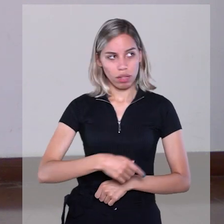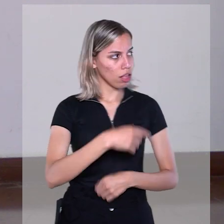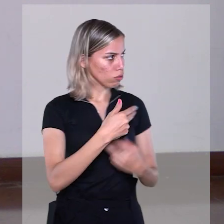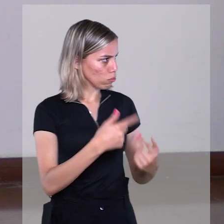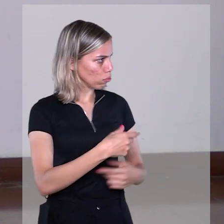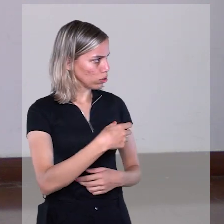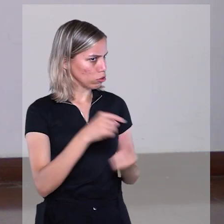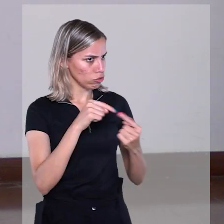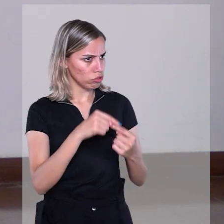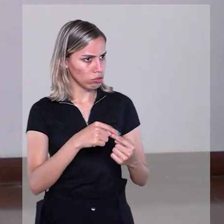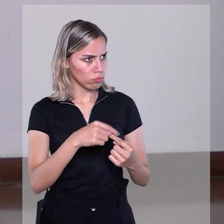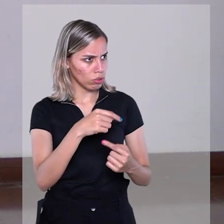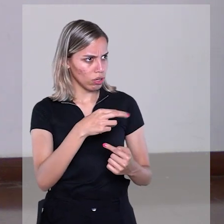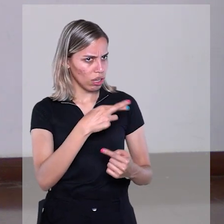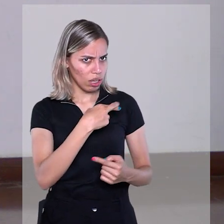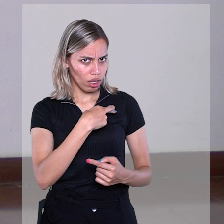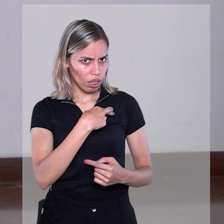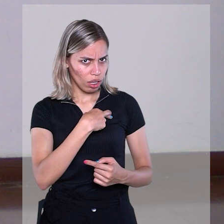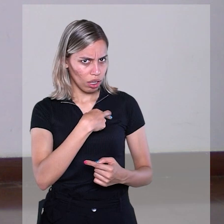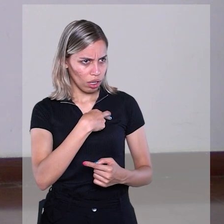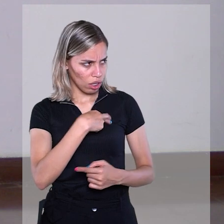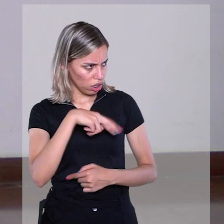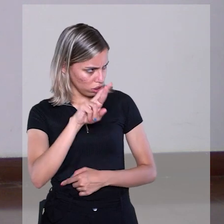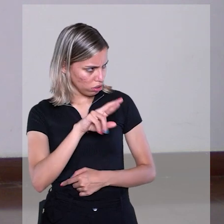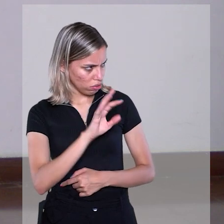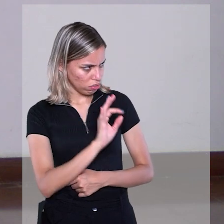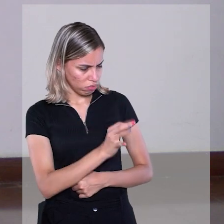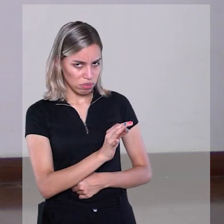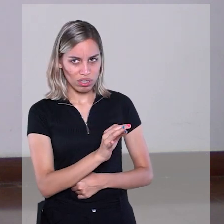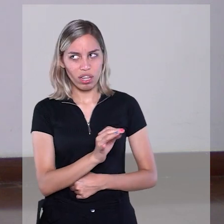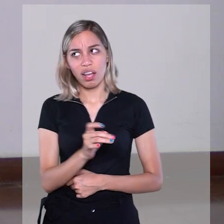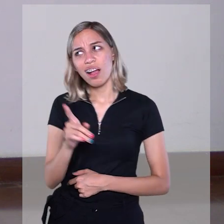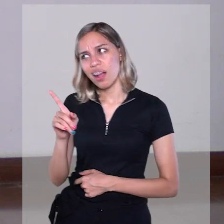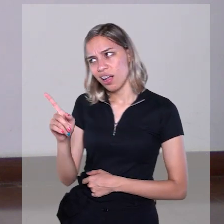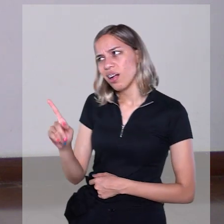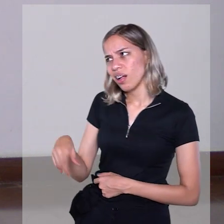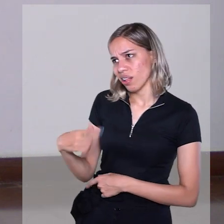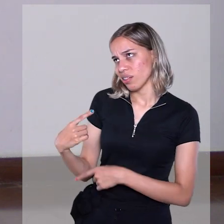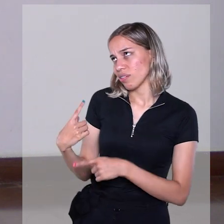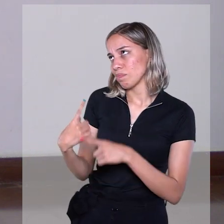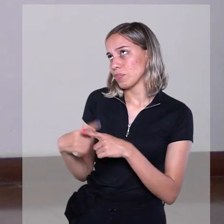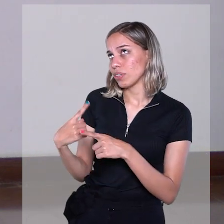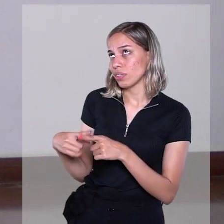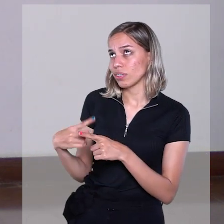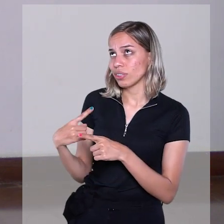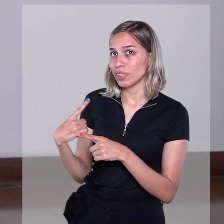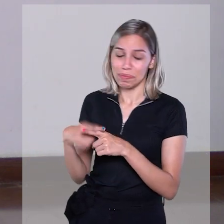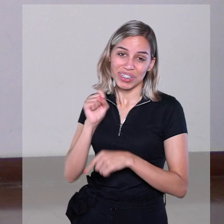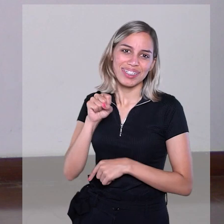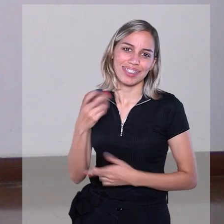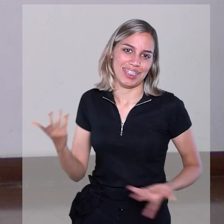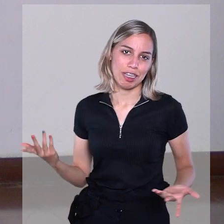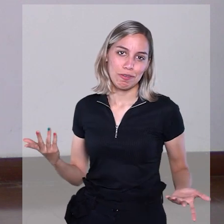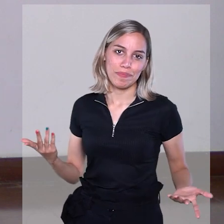Porque sim. Eu acho que eu preciso ser sensato e dizer, por enquanto, só que porque sim. Porque aquilo, eu acho que eu